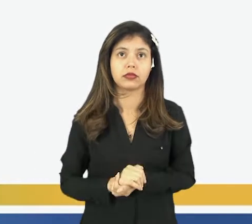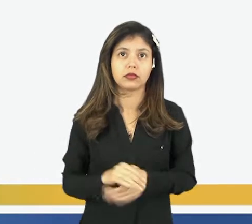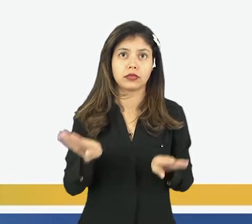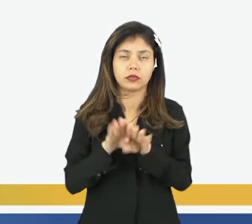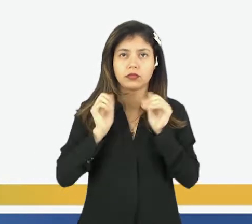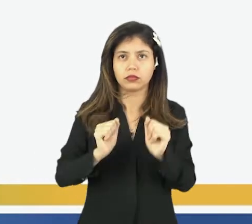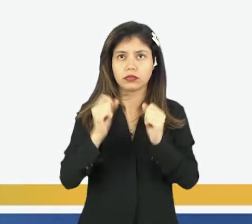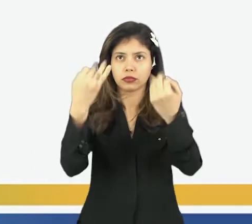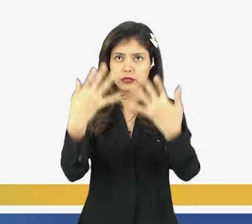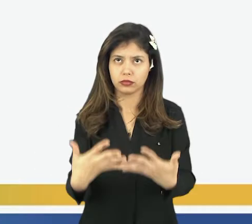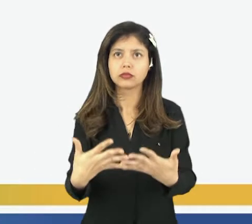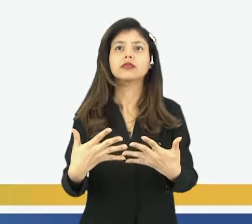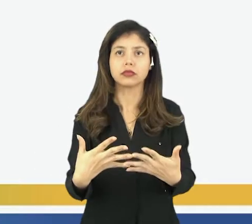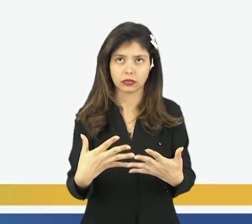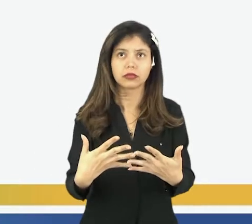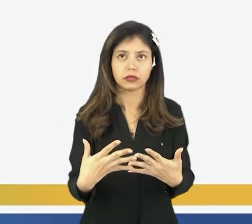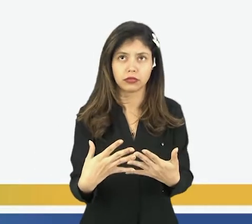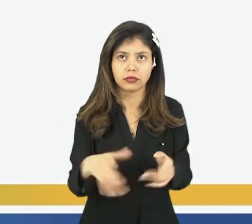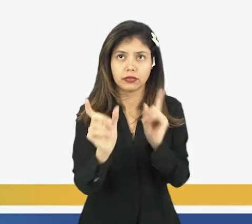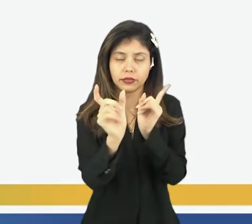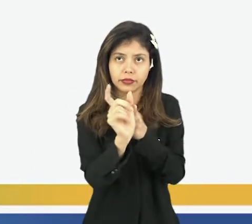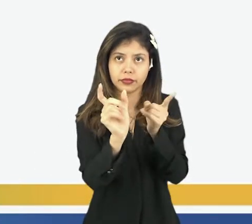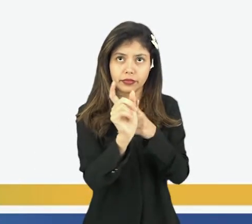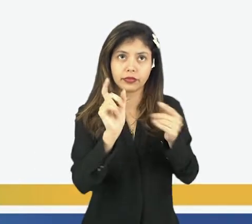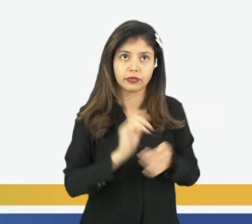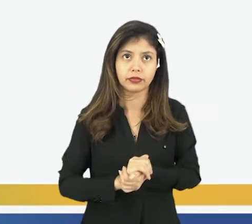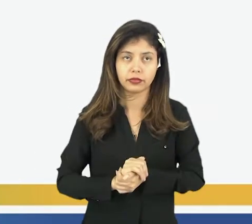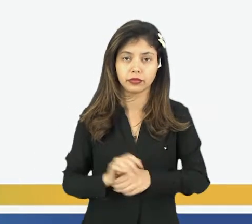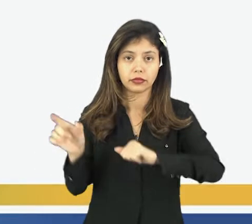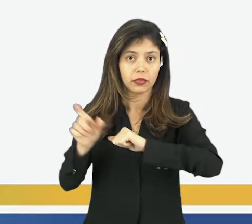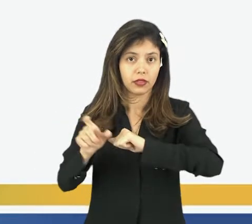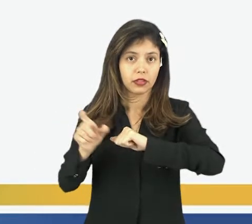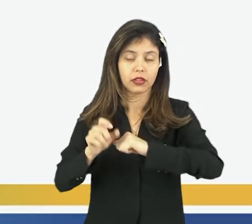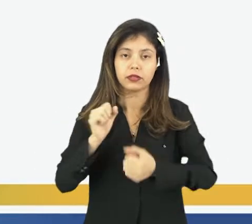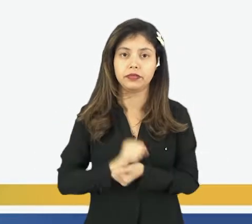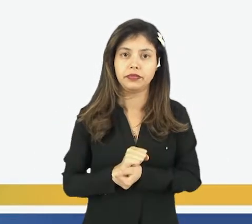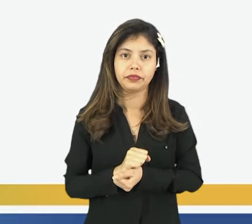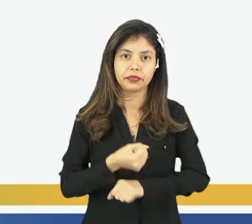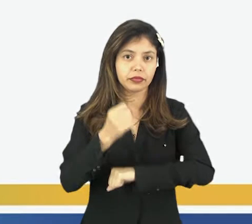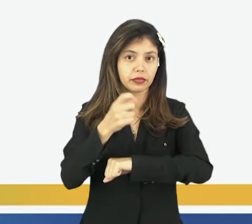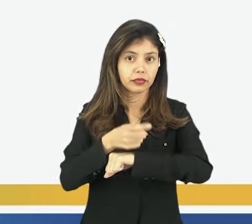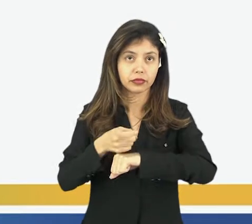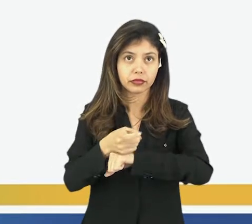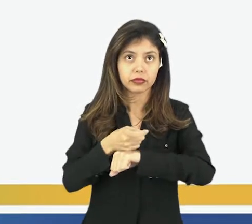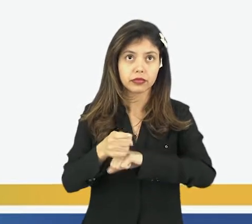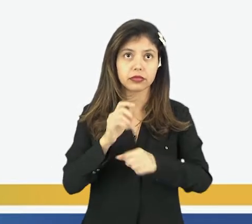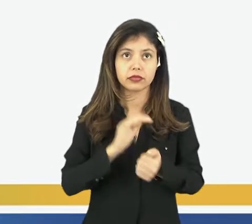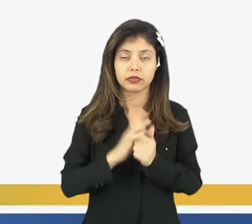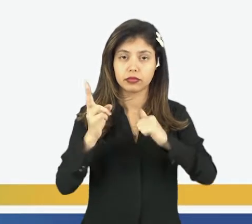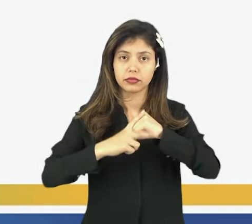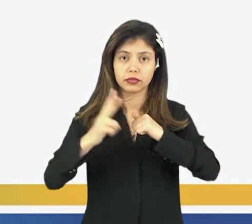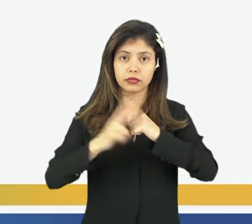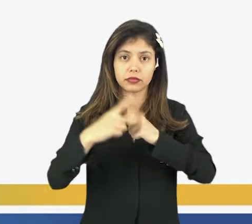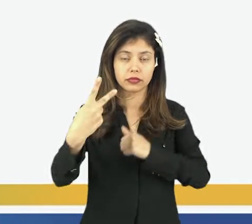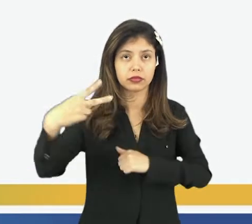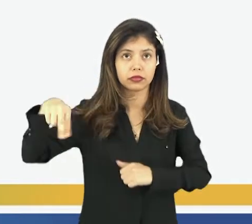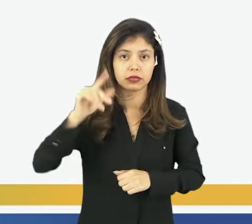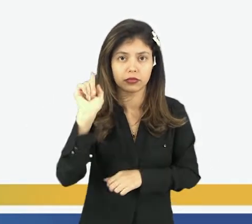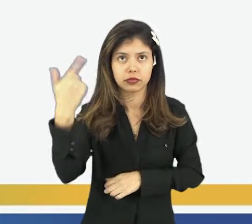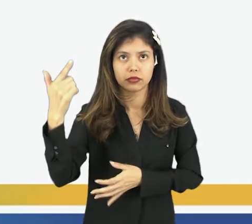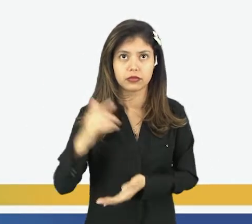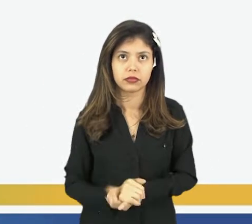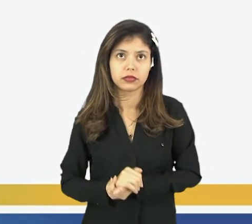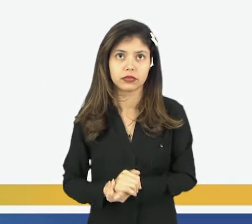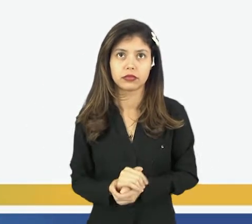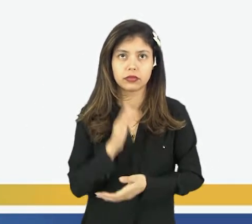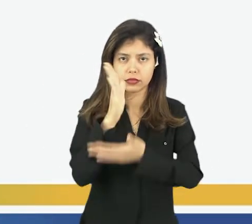podem indicar a classe gramatical da palavra, ou seja, se é substantivo, adjetivo, verbo, pronome, etc.